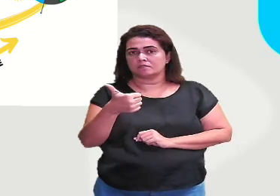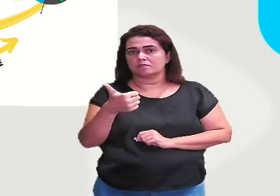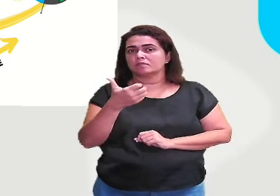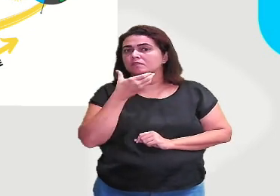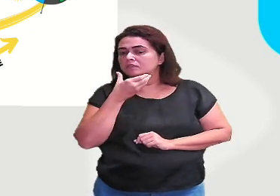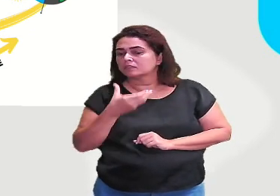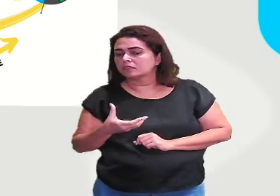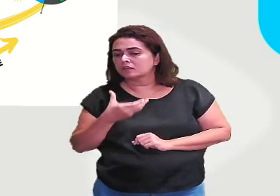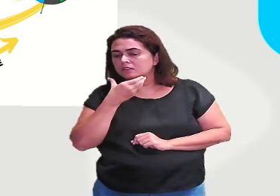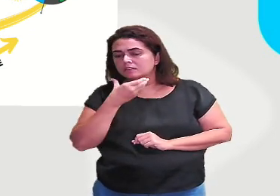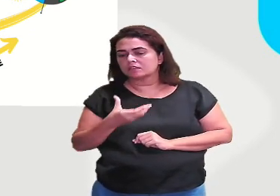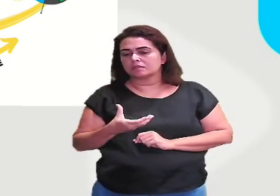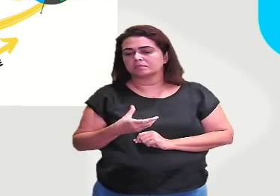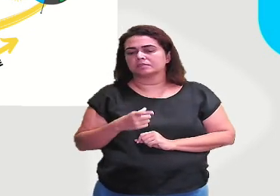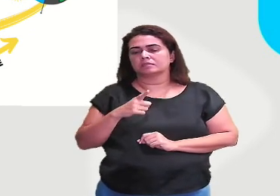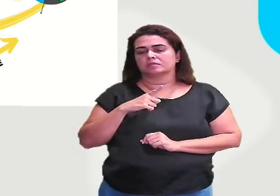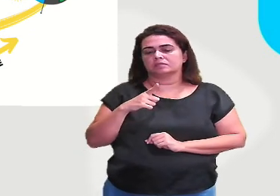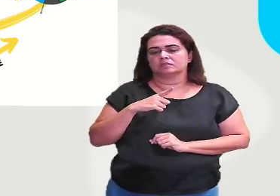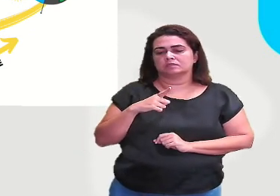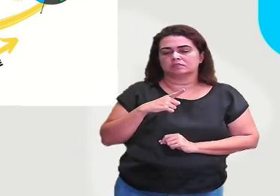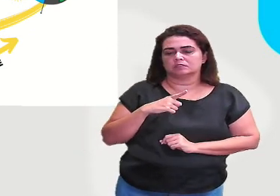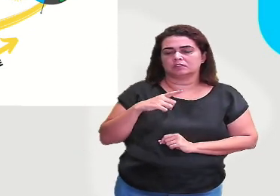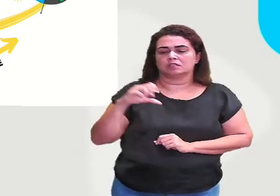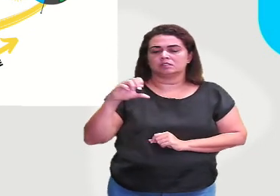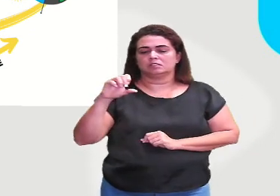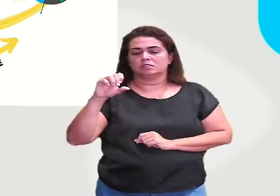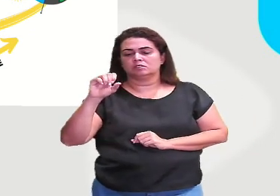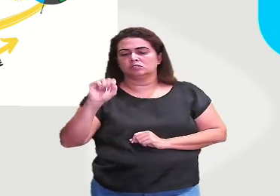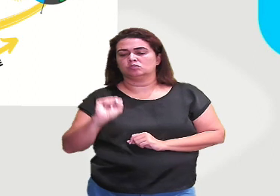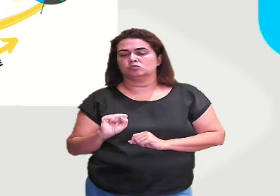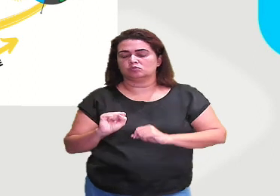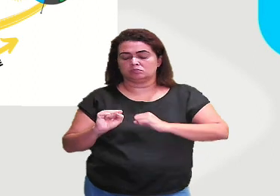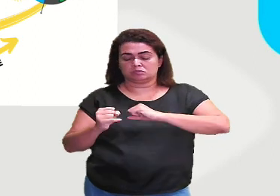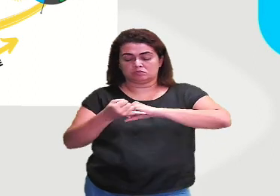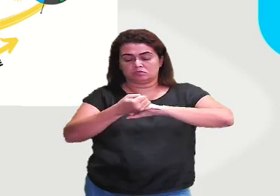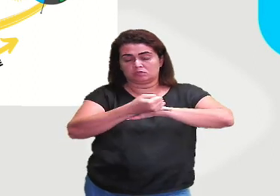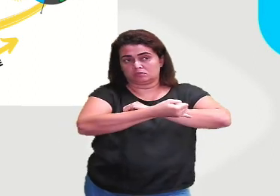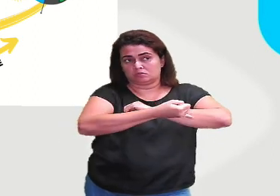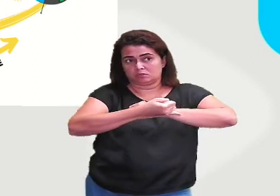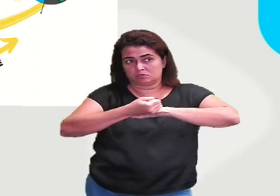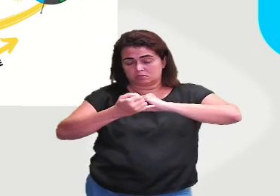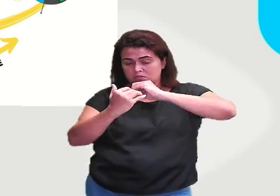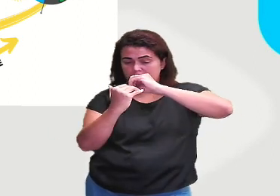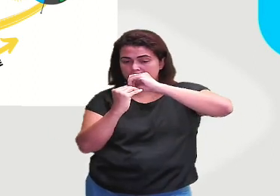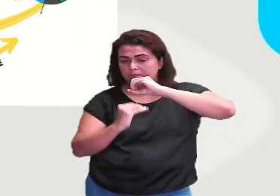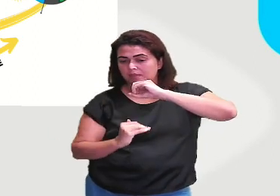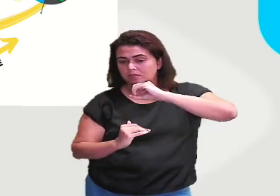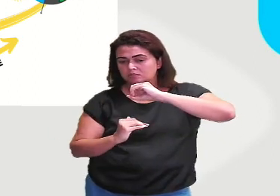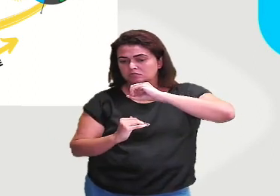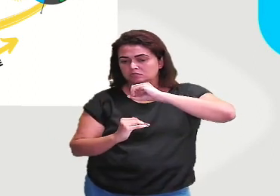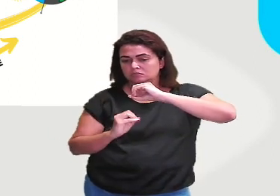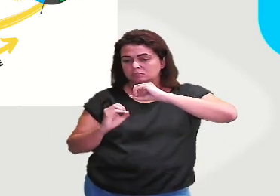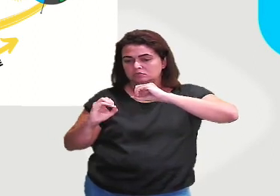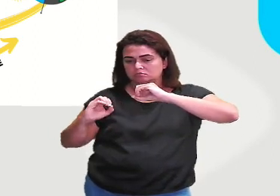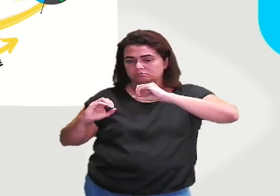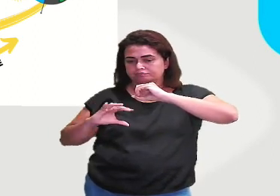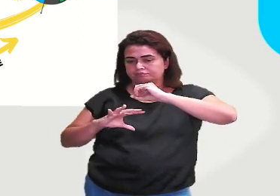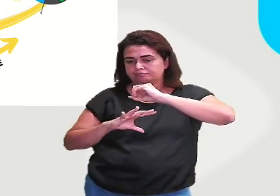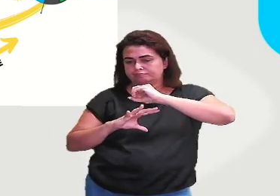solstício, nós temos a parte do hemisfério sul, abaixo da linha do Equador, ela que está sendo mais iluminada pelo Sol, recebendo o Sol